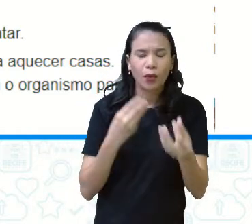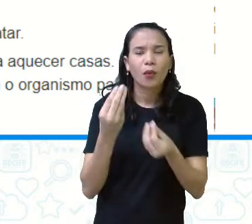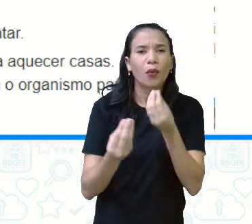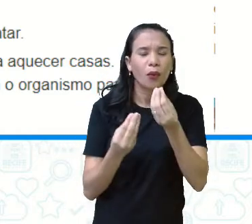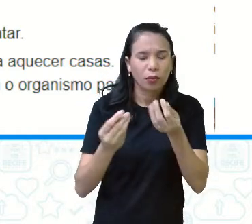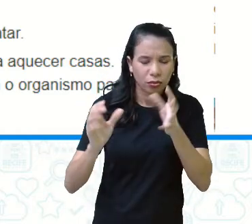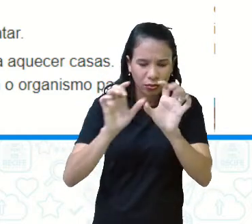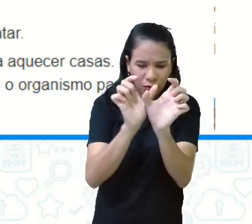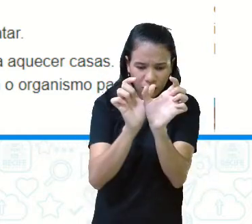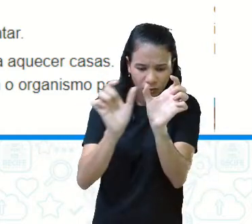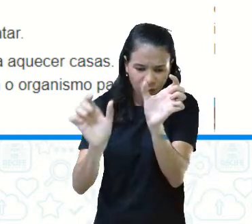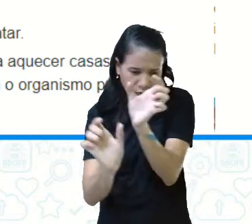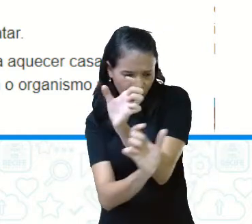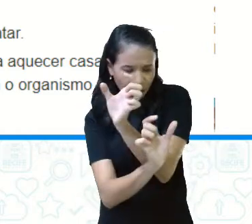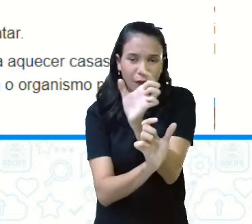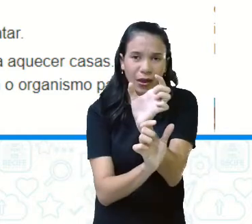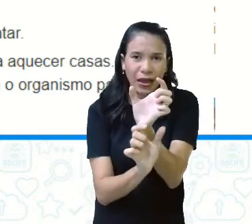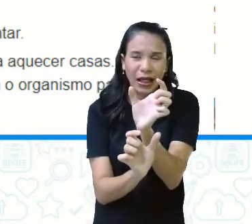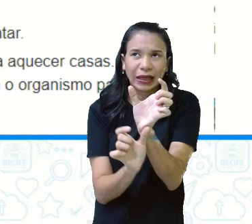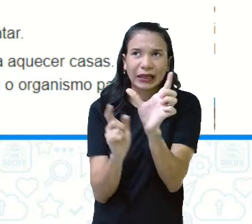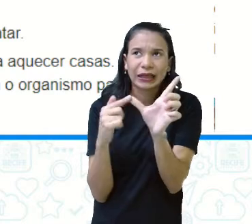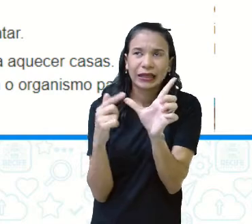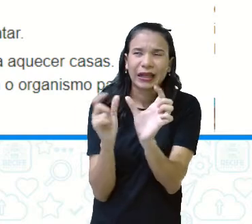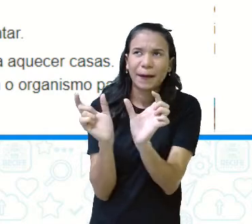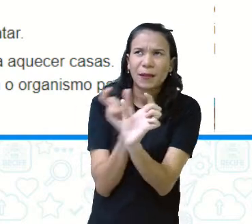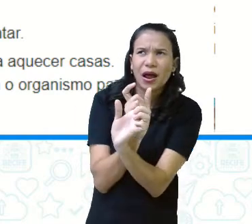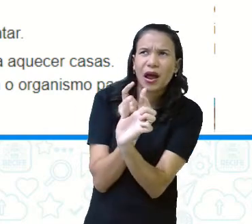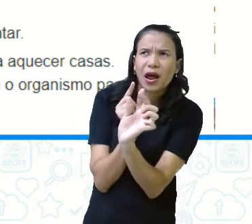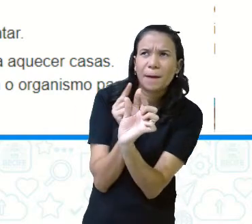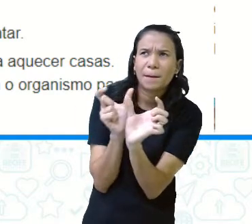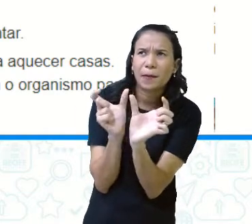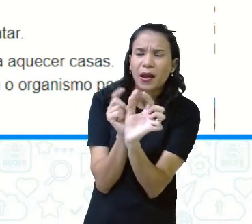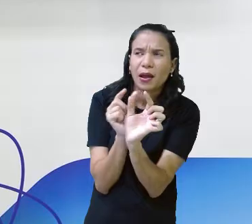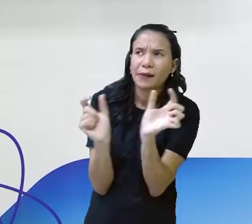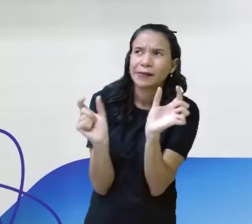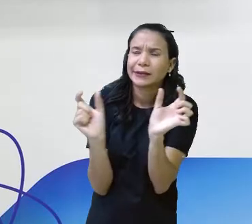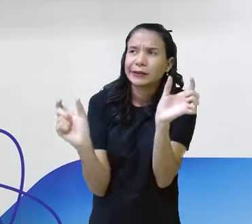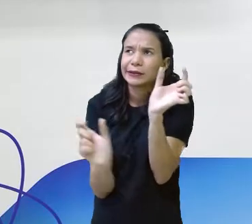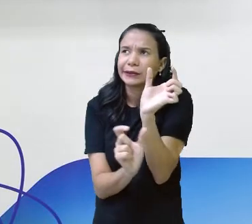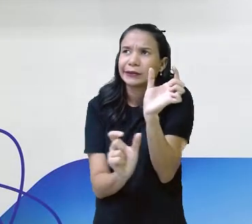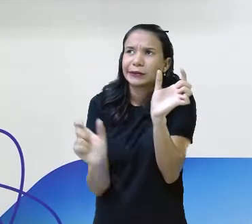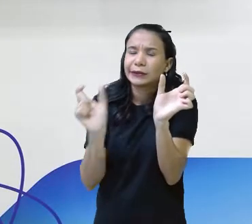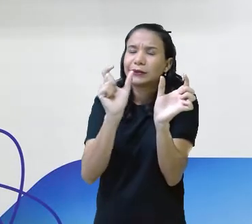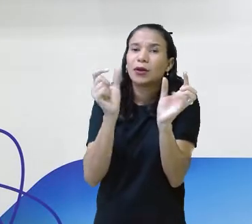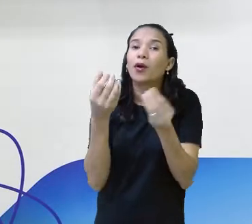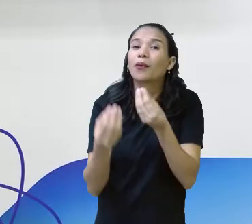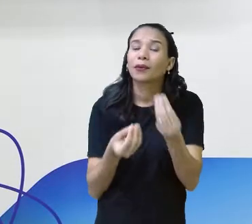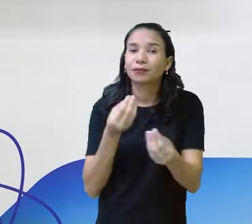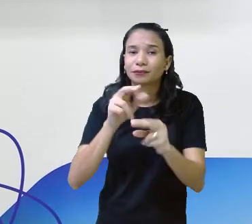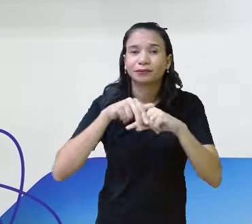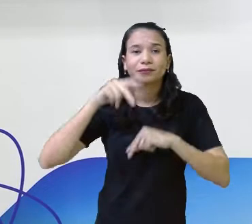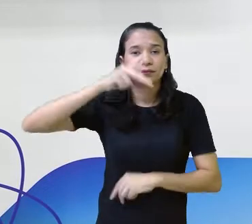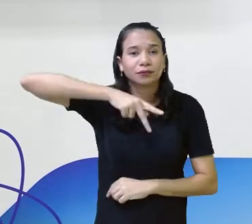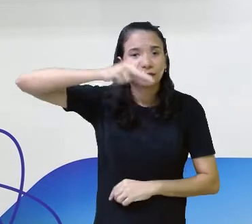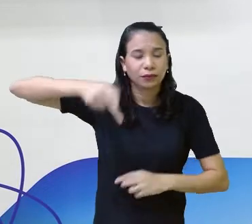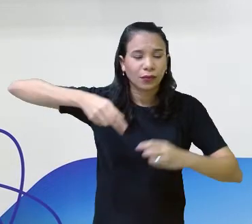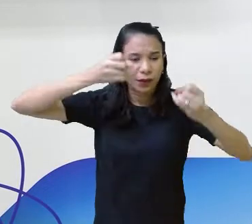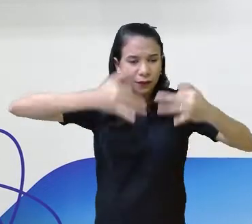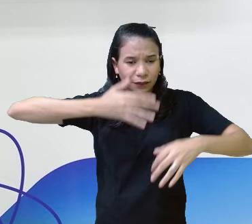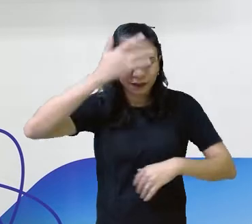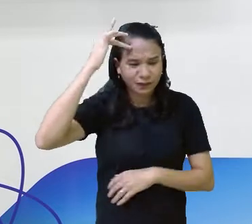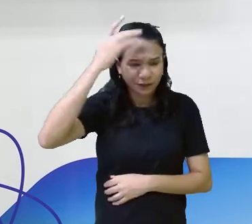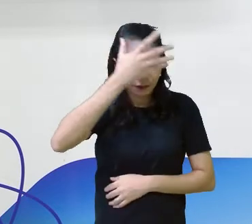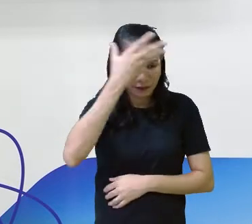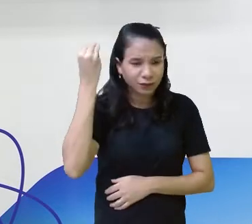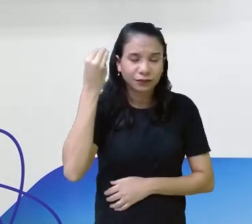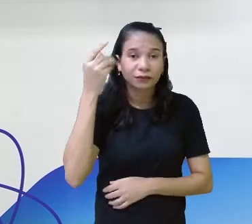eu vou separar? Será que essa letra fica nessa sílaba? Será que fica na outra? Como é que é? Então, às vezes, a professora já explicou, mas você